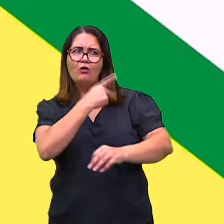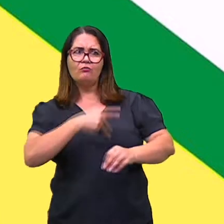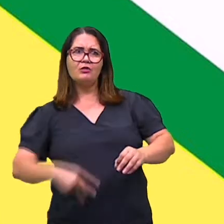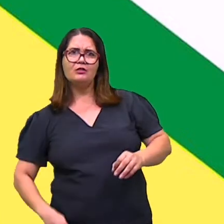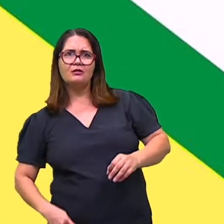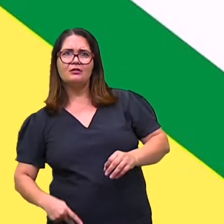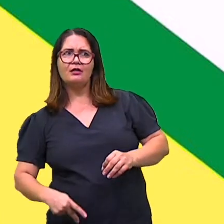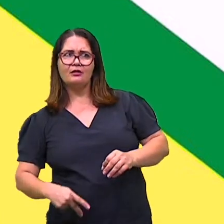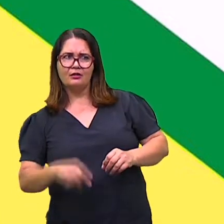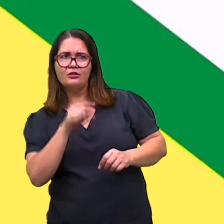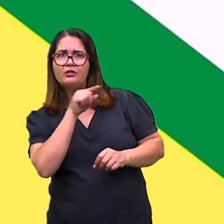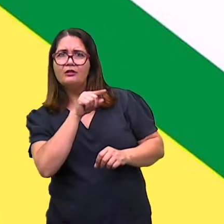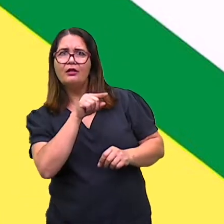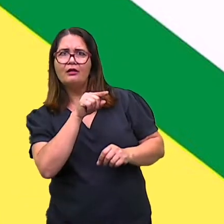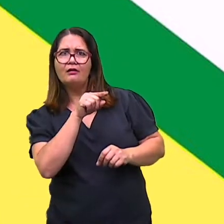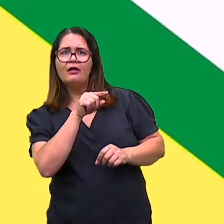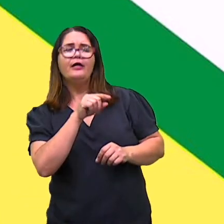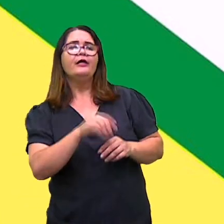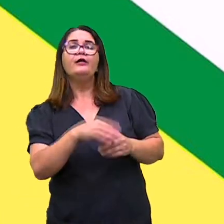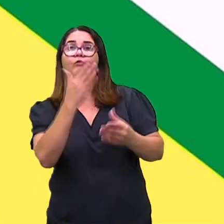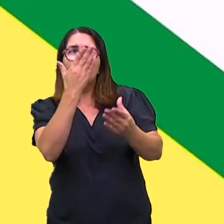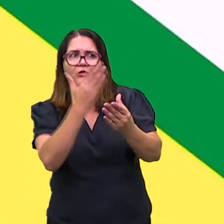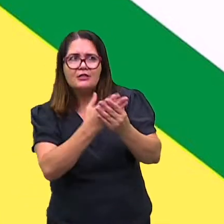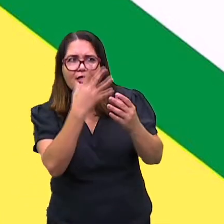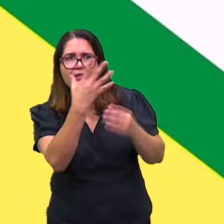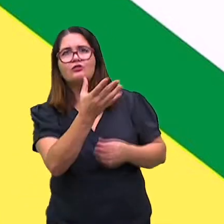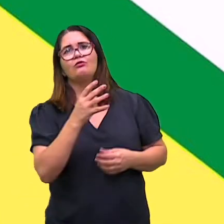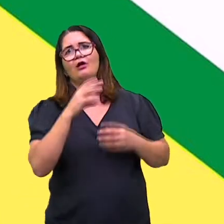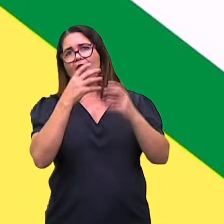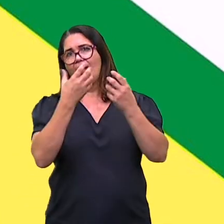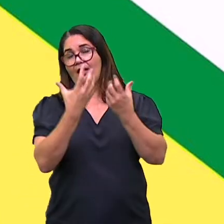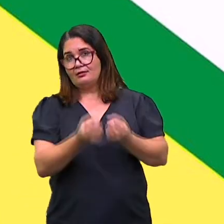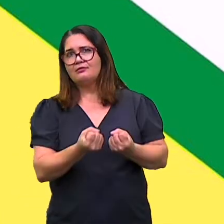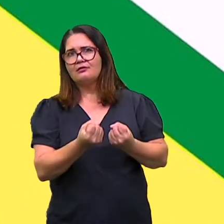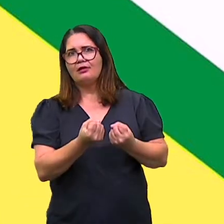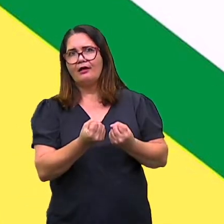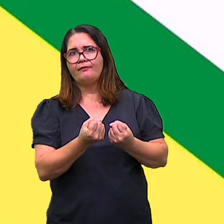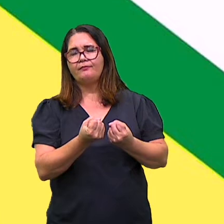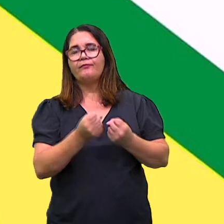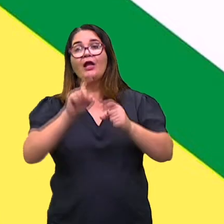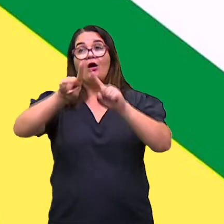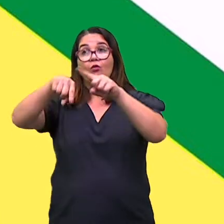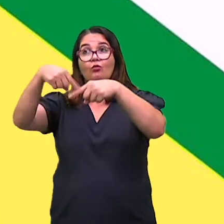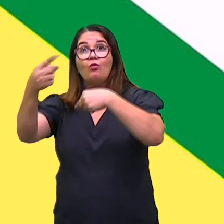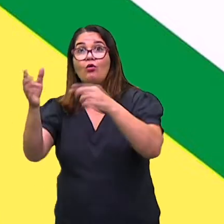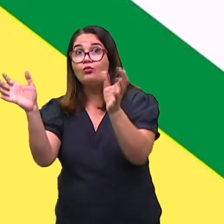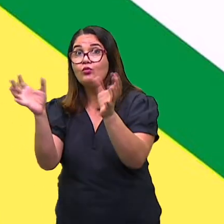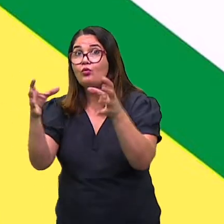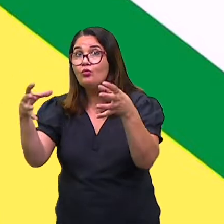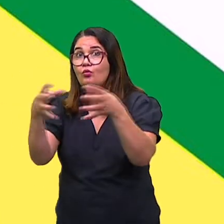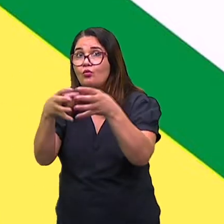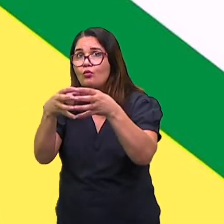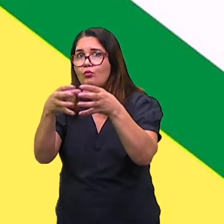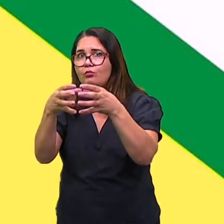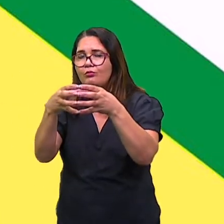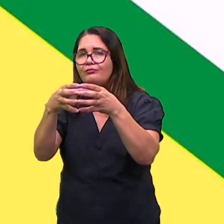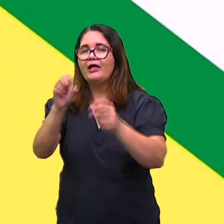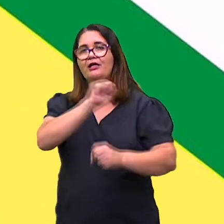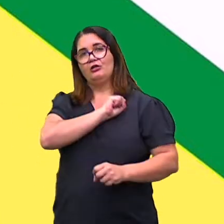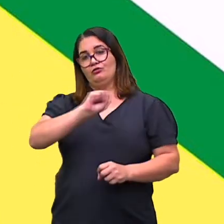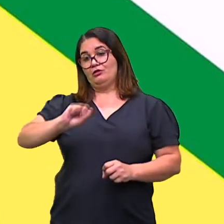a outra casa do governo. O presidente fica automaticamente afastado do cargo quando o processo